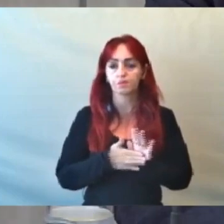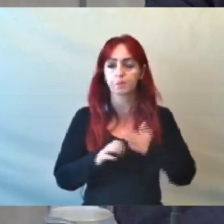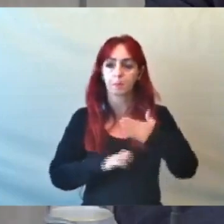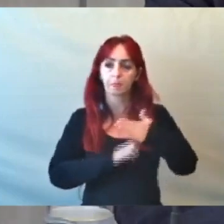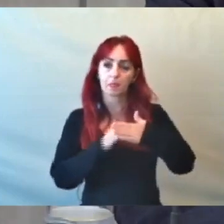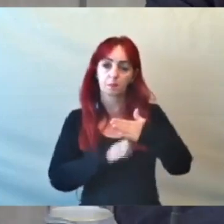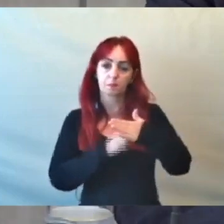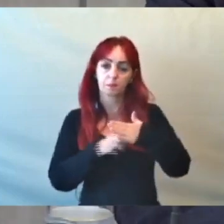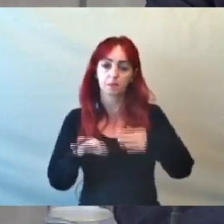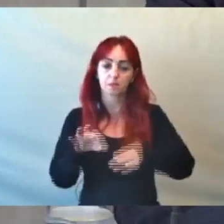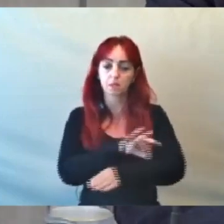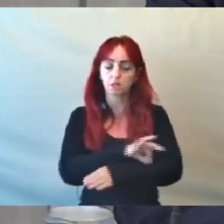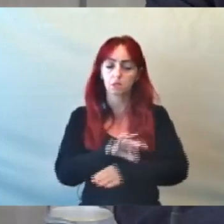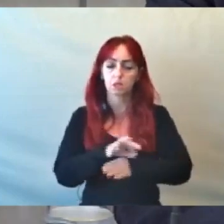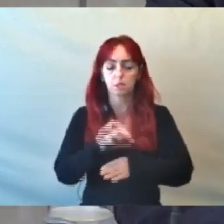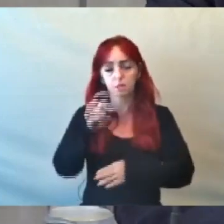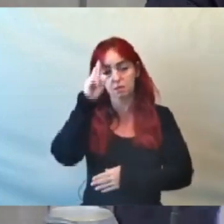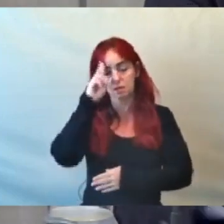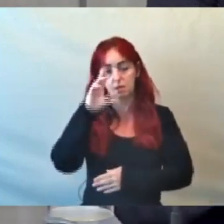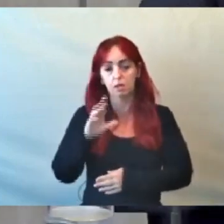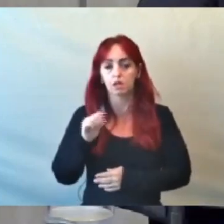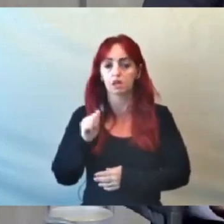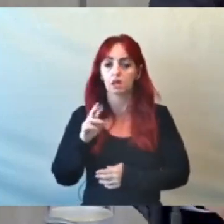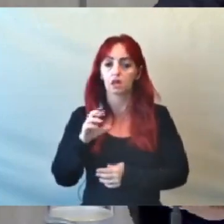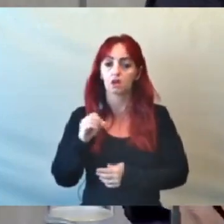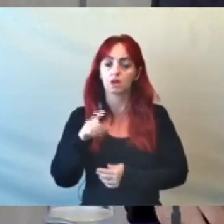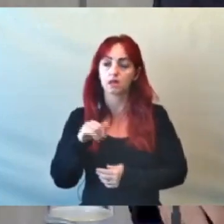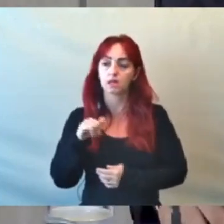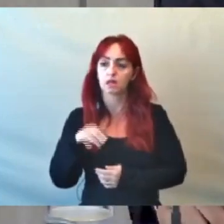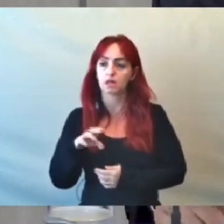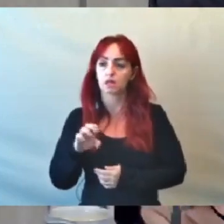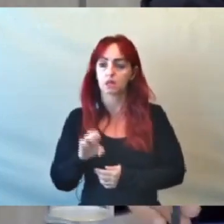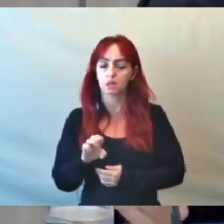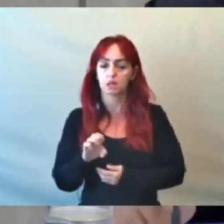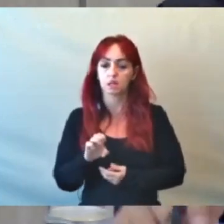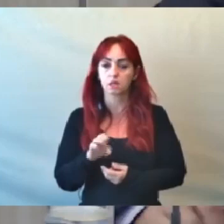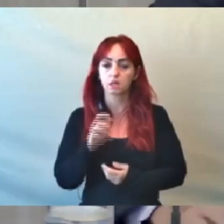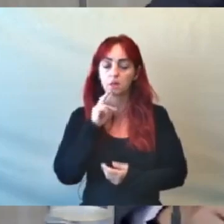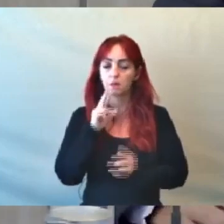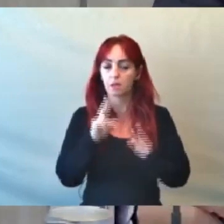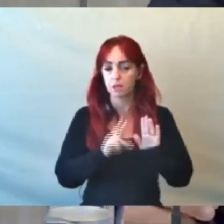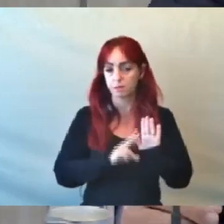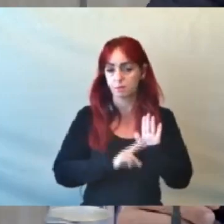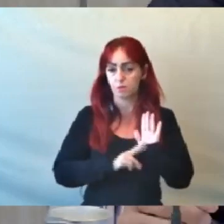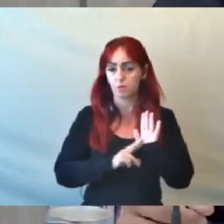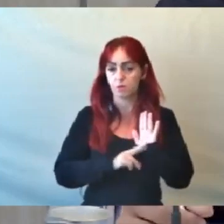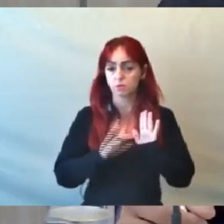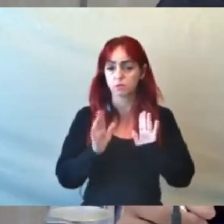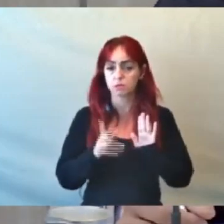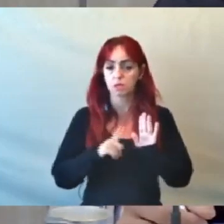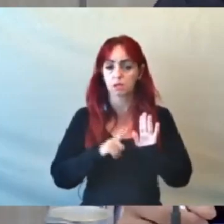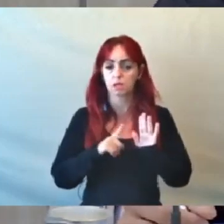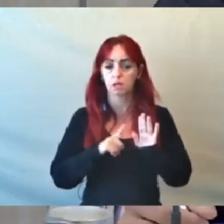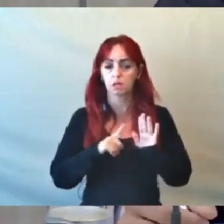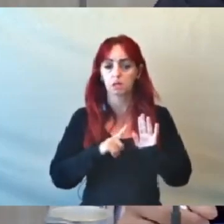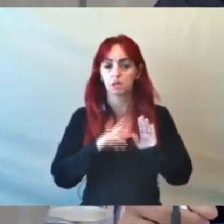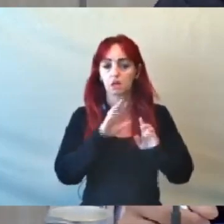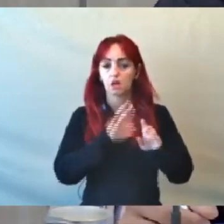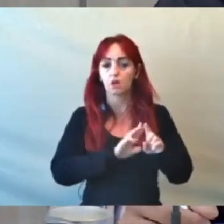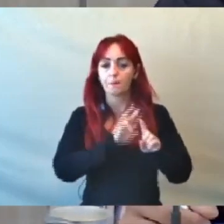A documentação, isso é uma resposta, já se encontra no portal disponível para